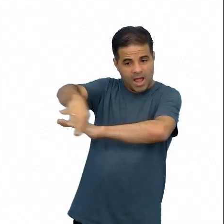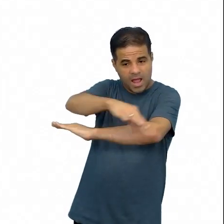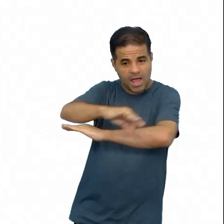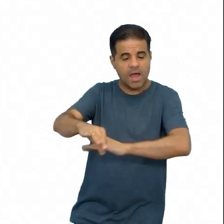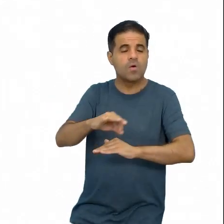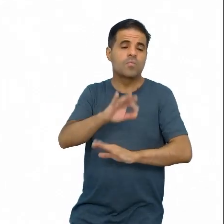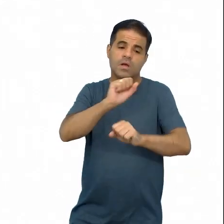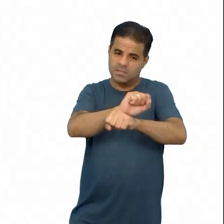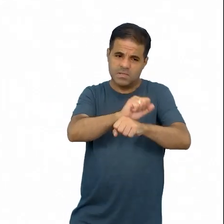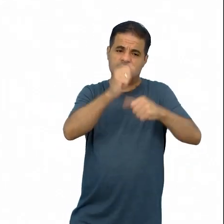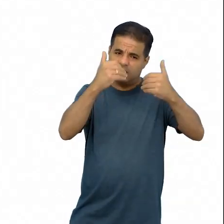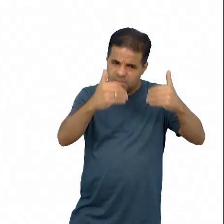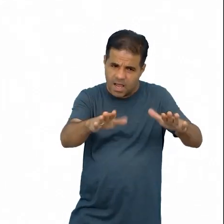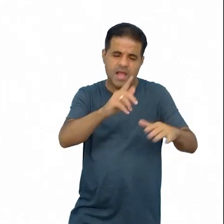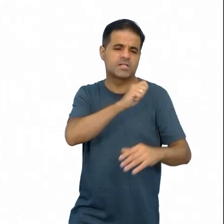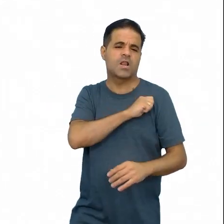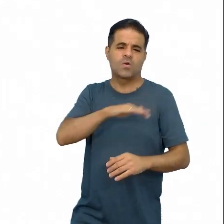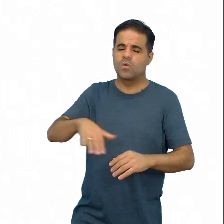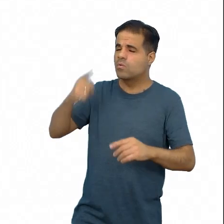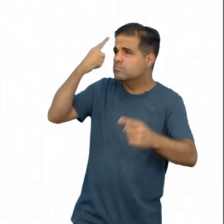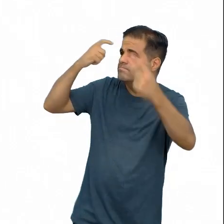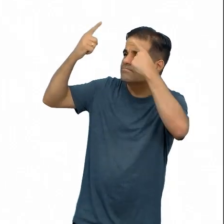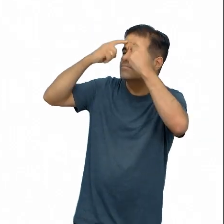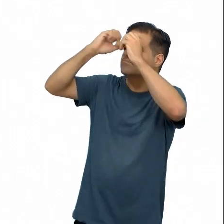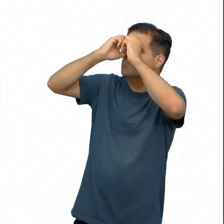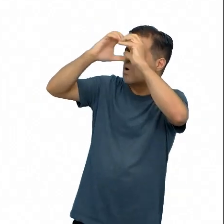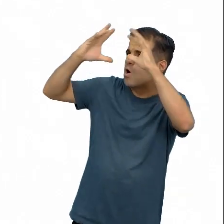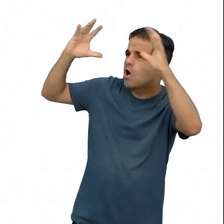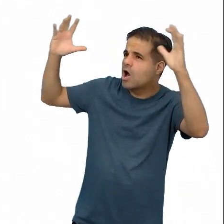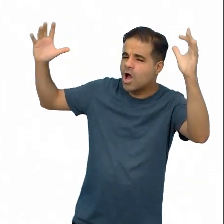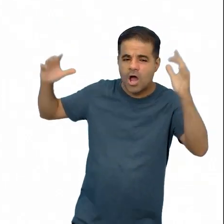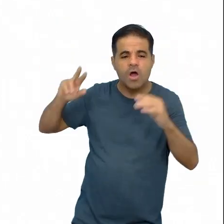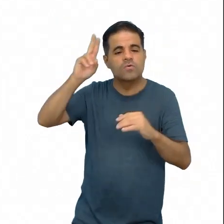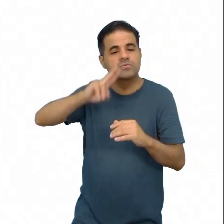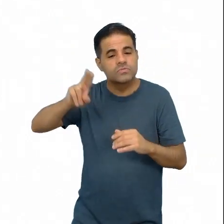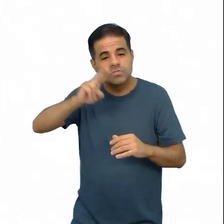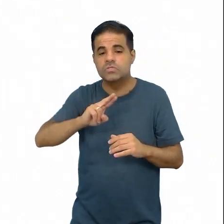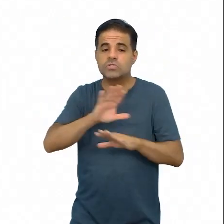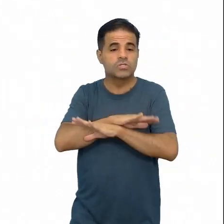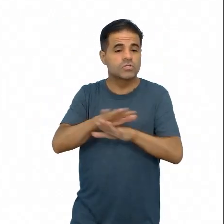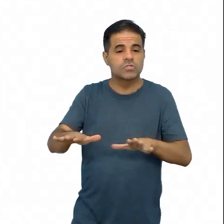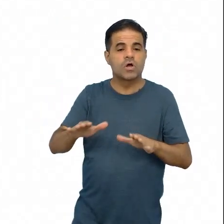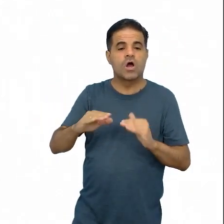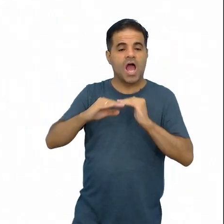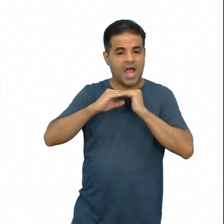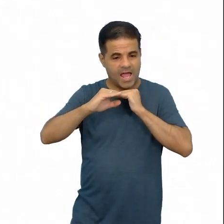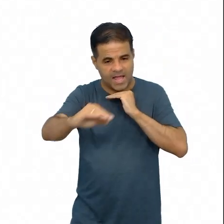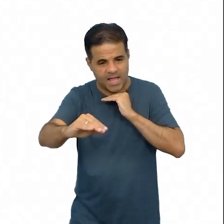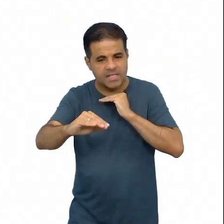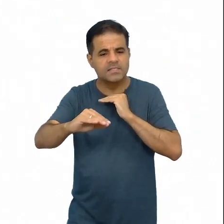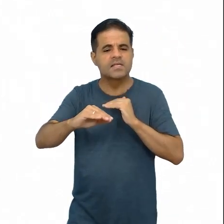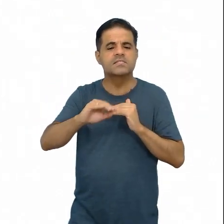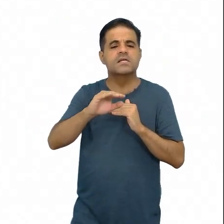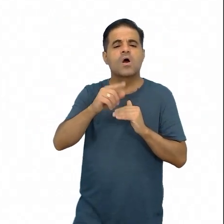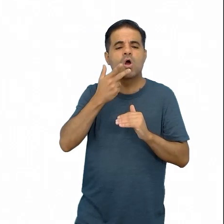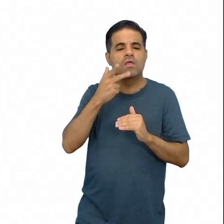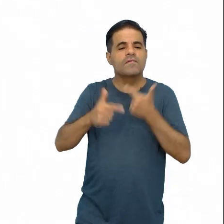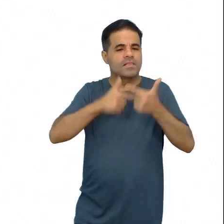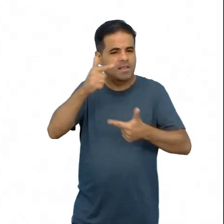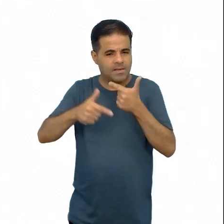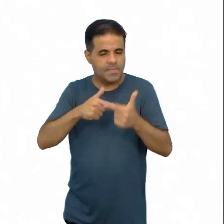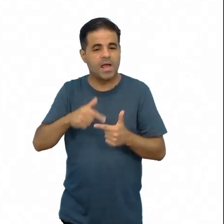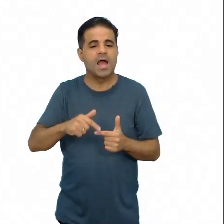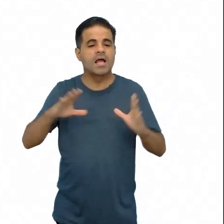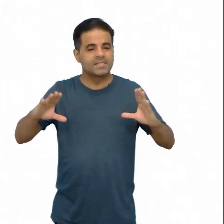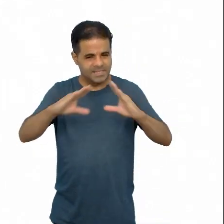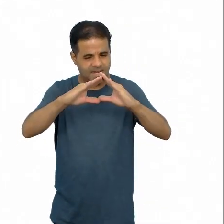Deixe o aluno usar a sua criatividade, né? Triângulos e quadrados, utilize apenas canetas e réguas. Então, quando ele vai trabalhar com